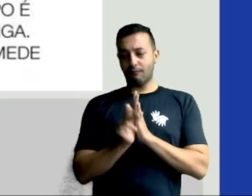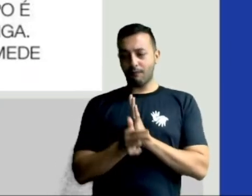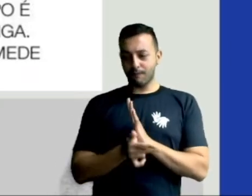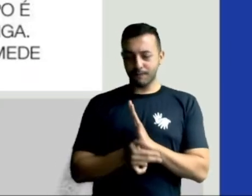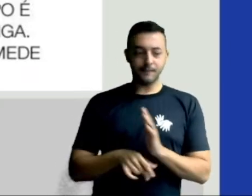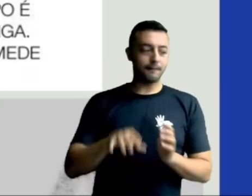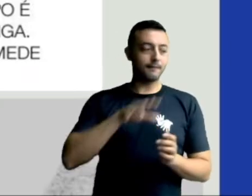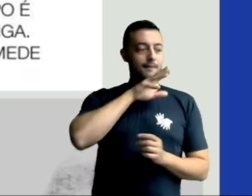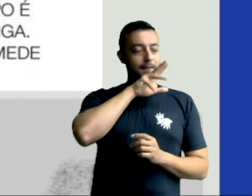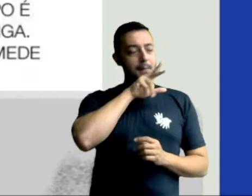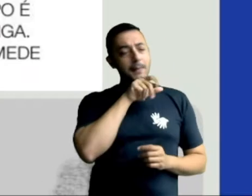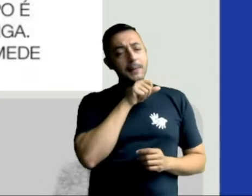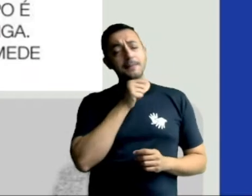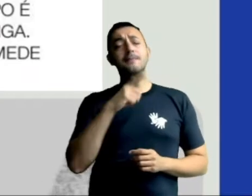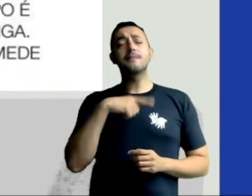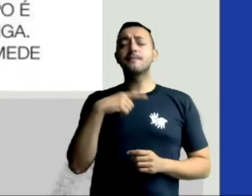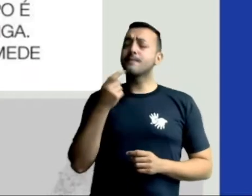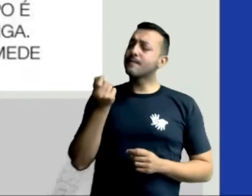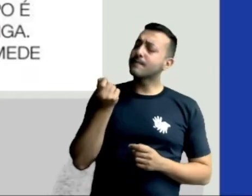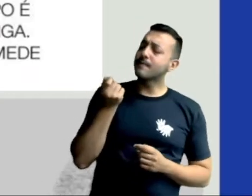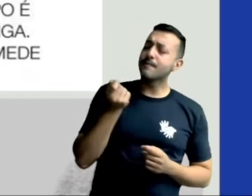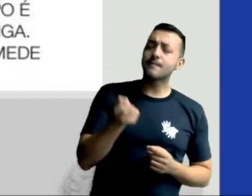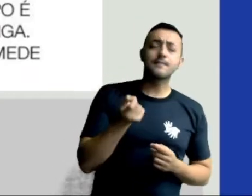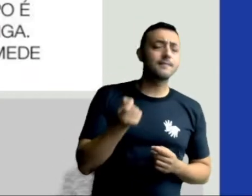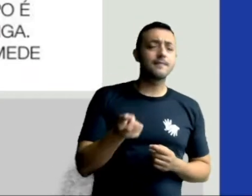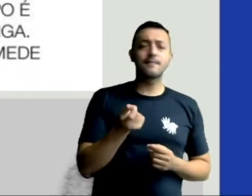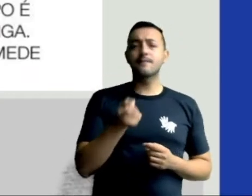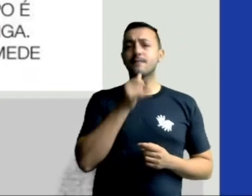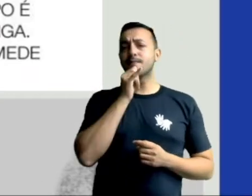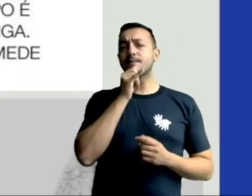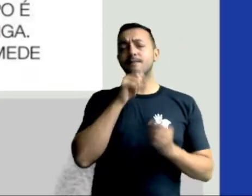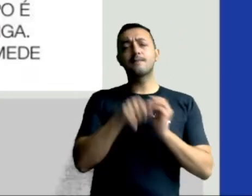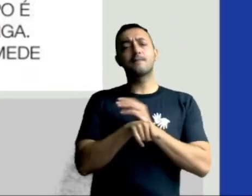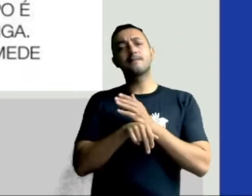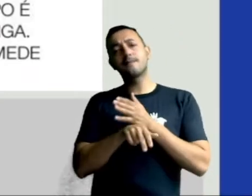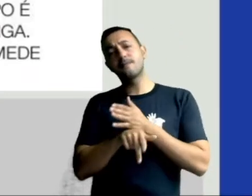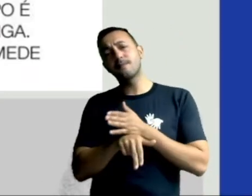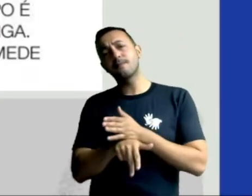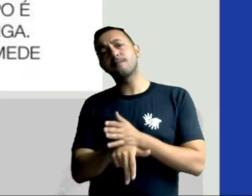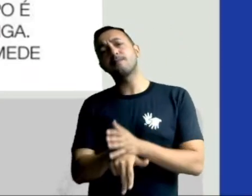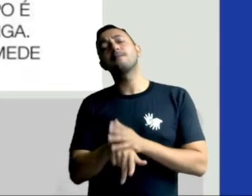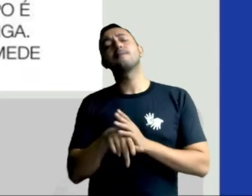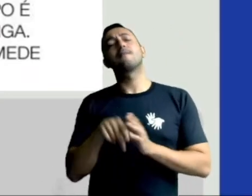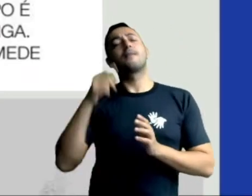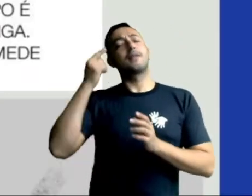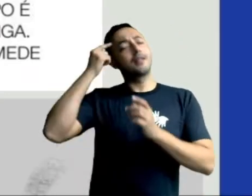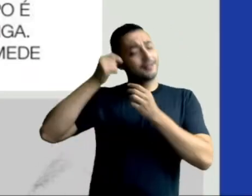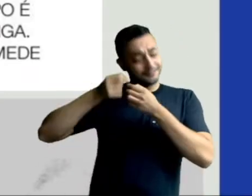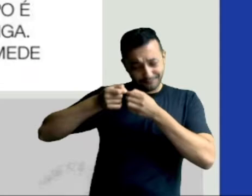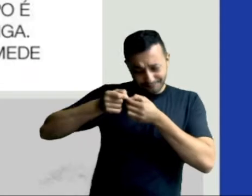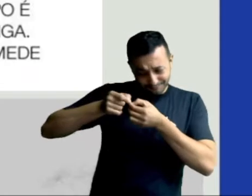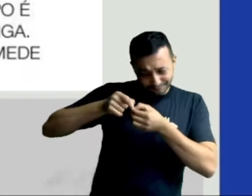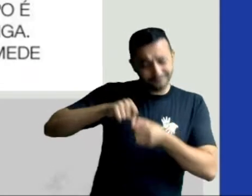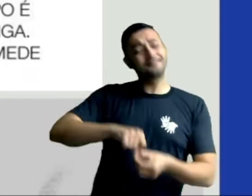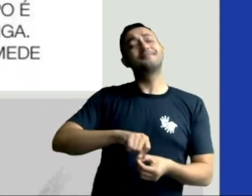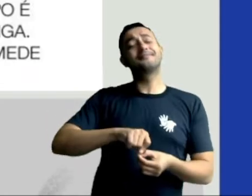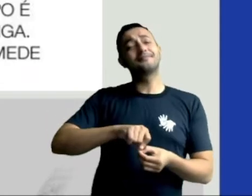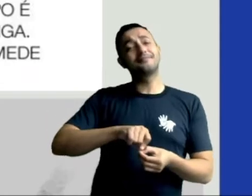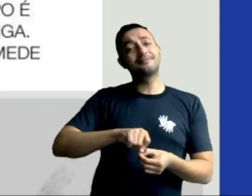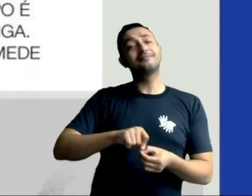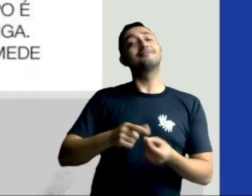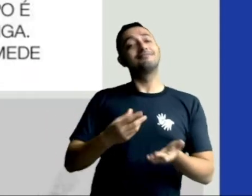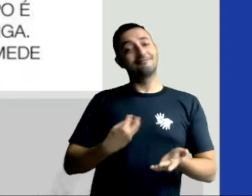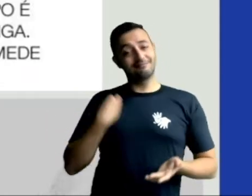diversos animais que são bem pequenininhos, como as formiguinhas, por exemplo, as pulgas, os piolhos, são